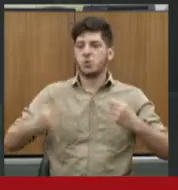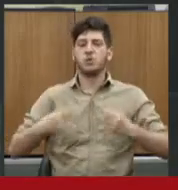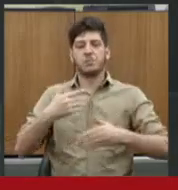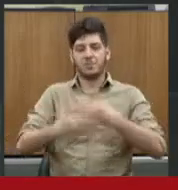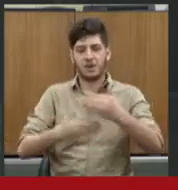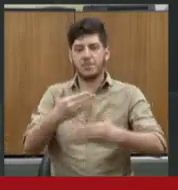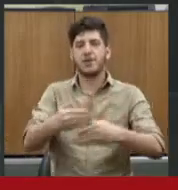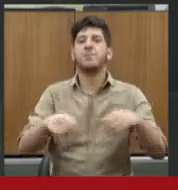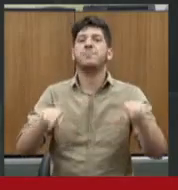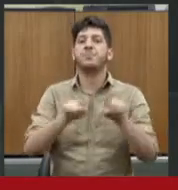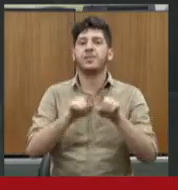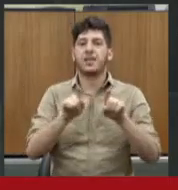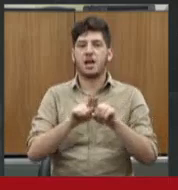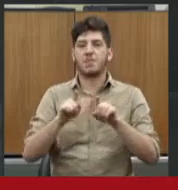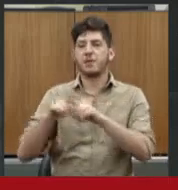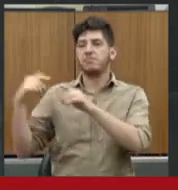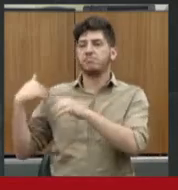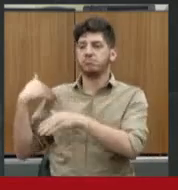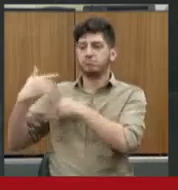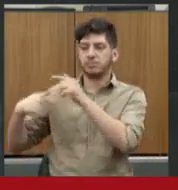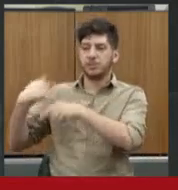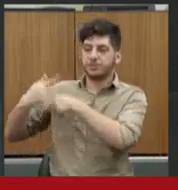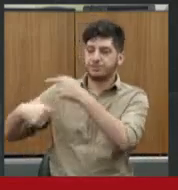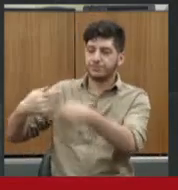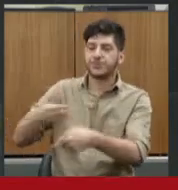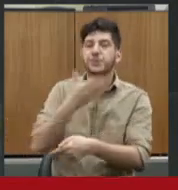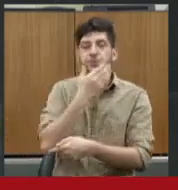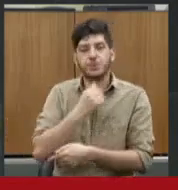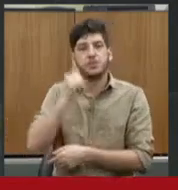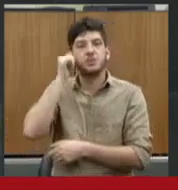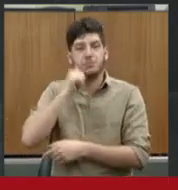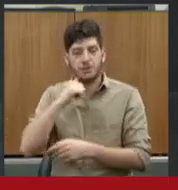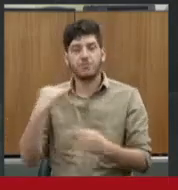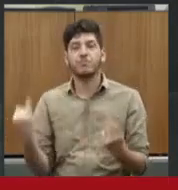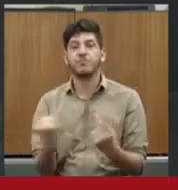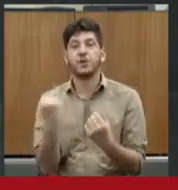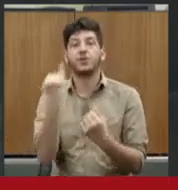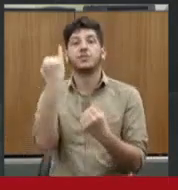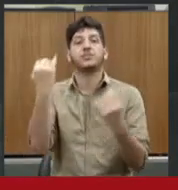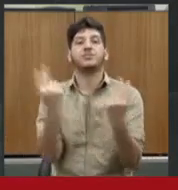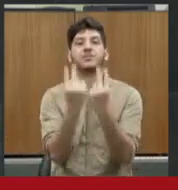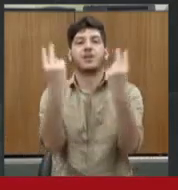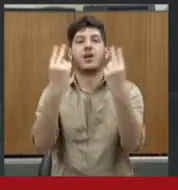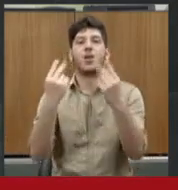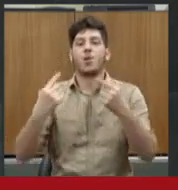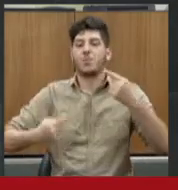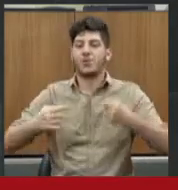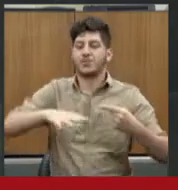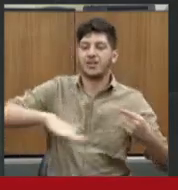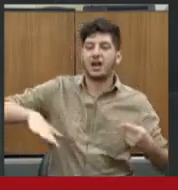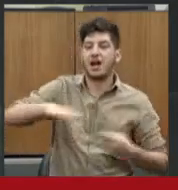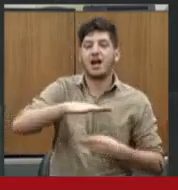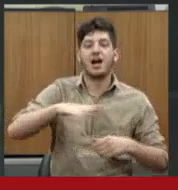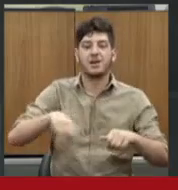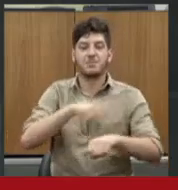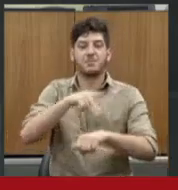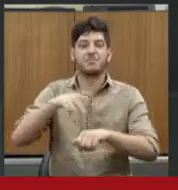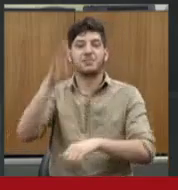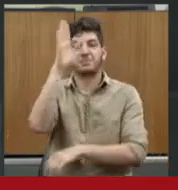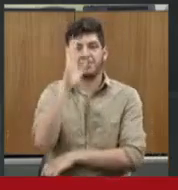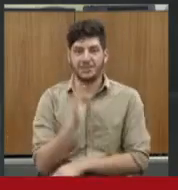uma linhagem de homens e mulheres com destacada atuação na vida pública de Minas e do Brasil. Com orgulho e